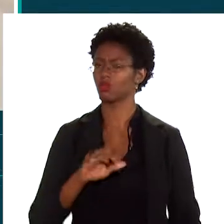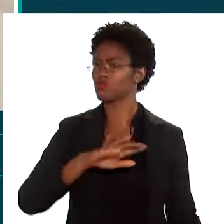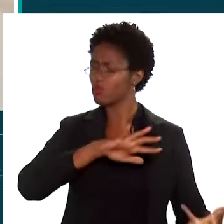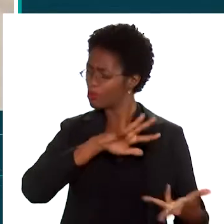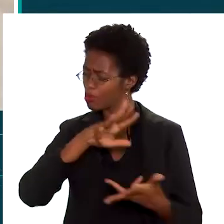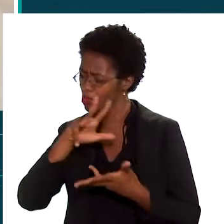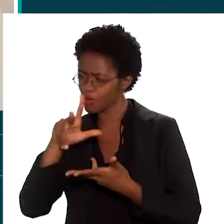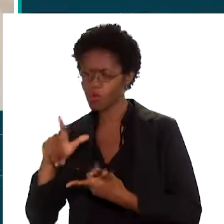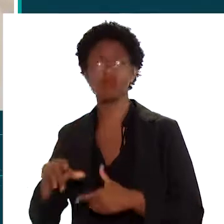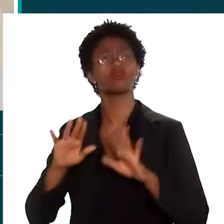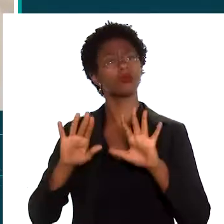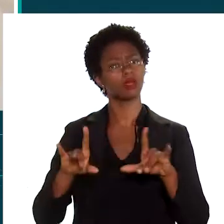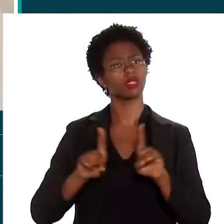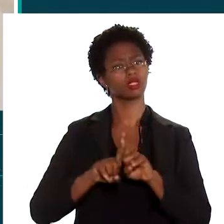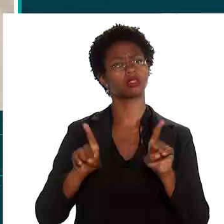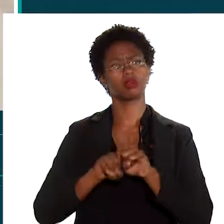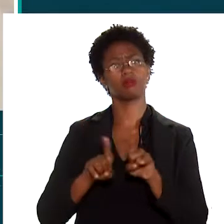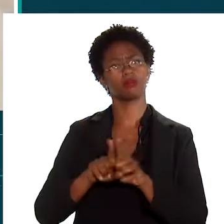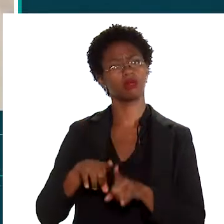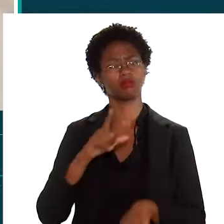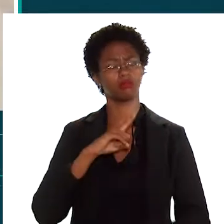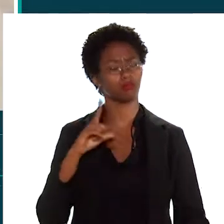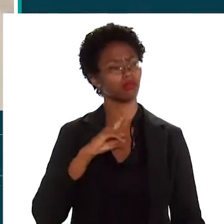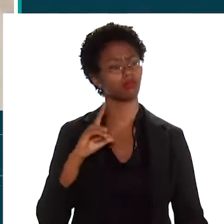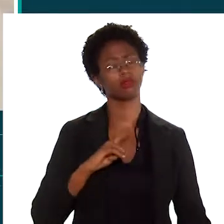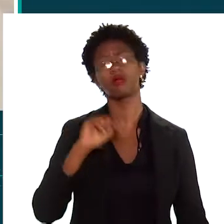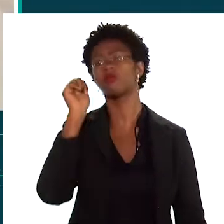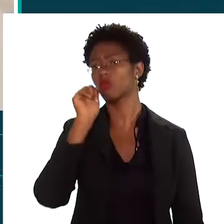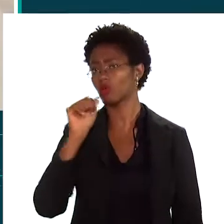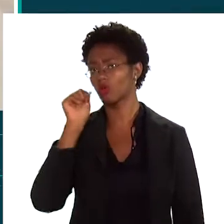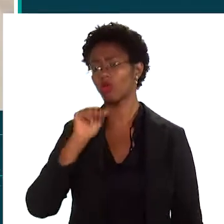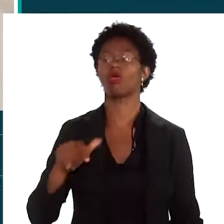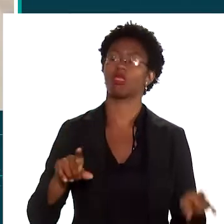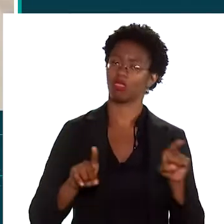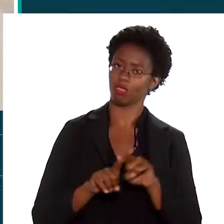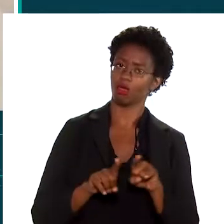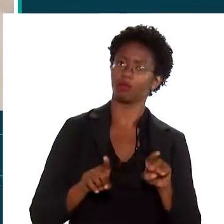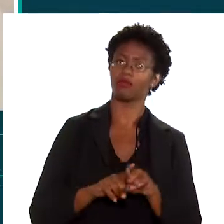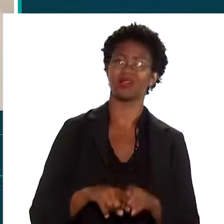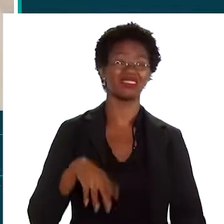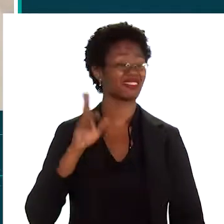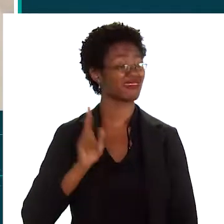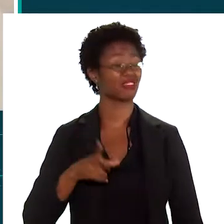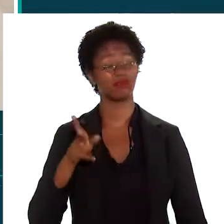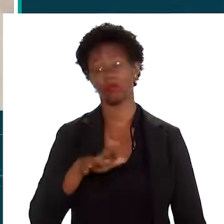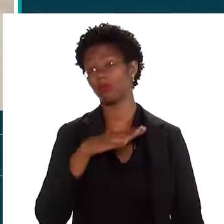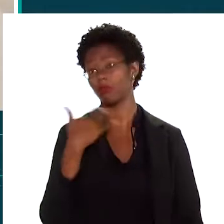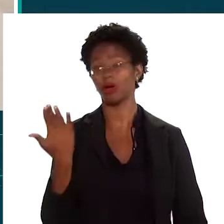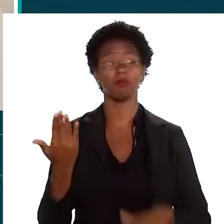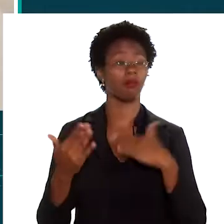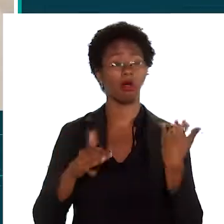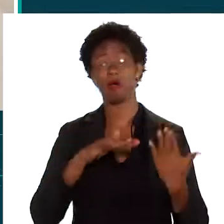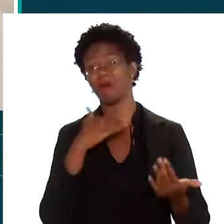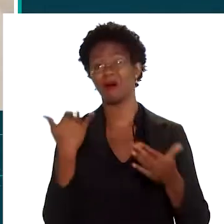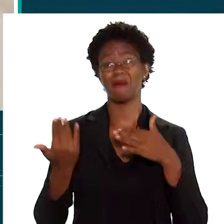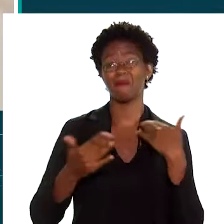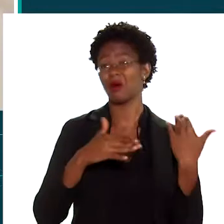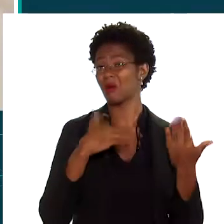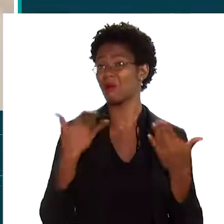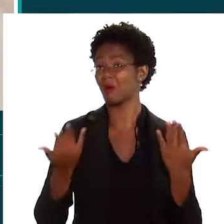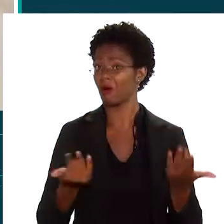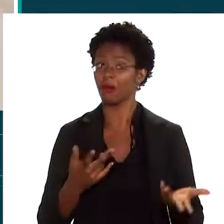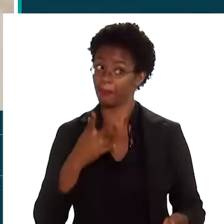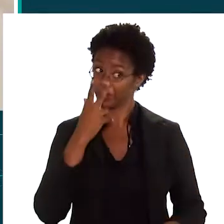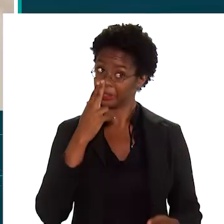As doenças cardiovasculares são doenças extremamente prevalentes e de mortalidade crescente ainda no mundo,